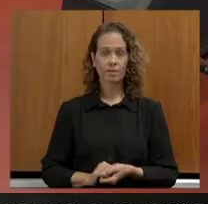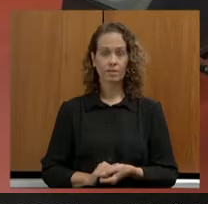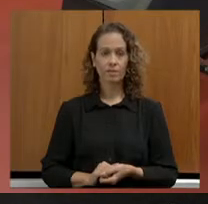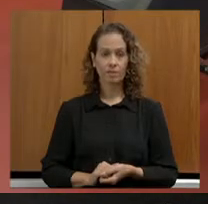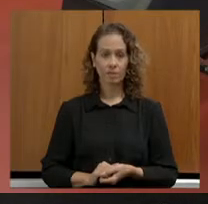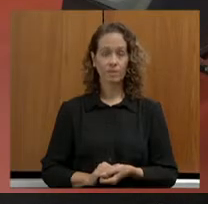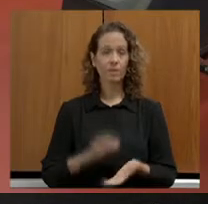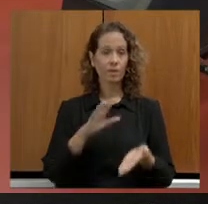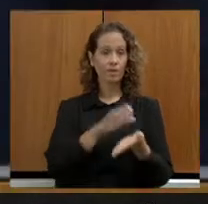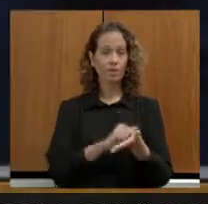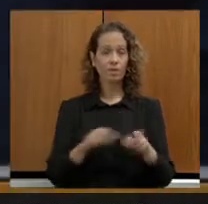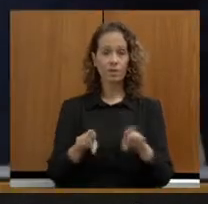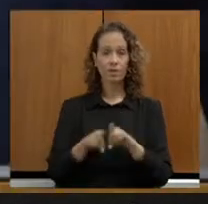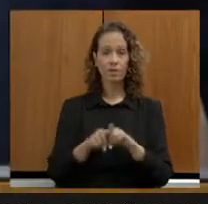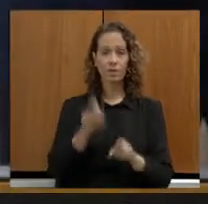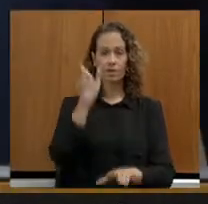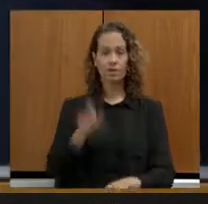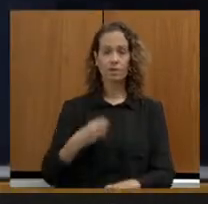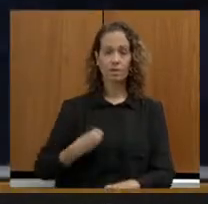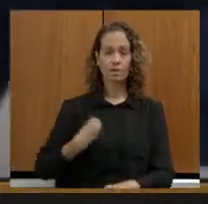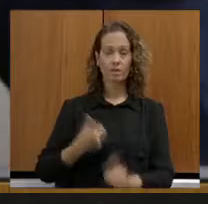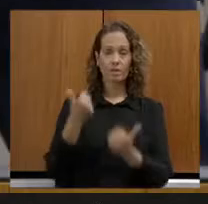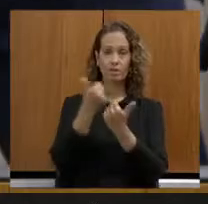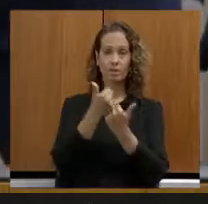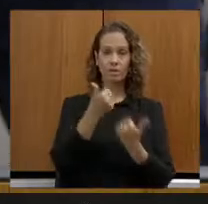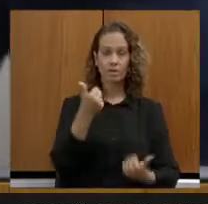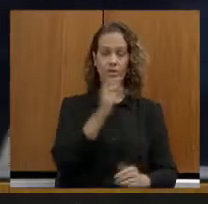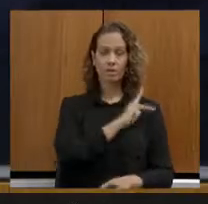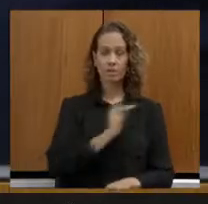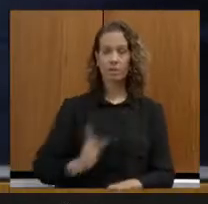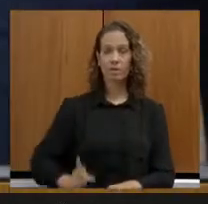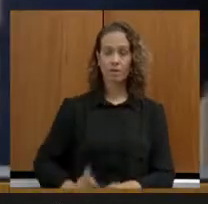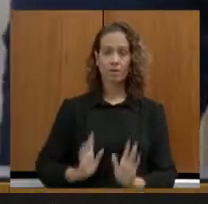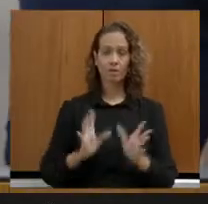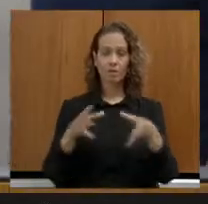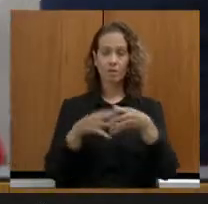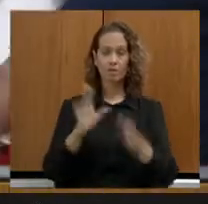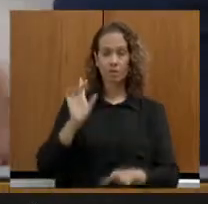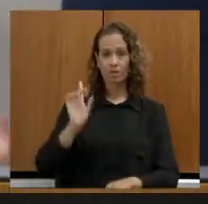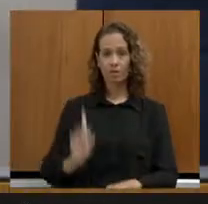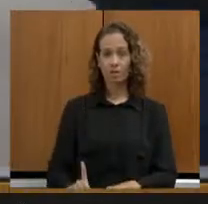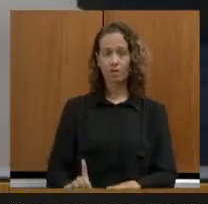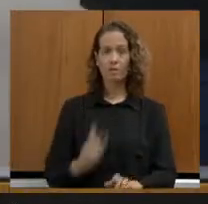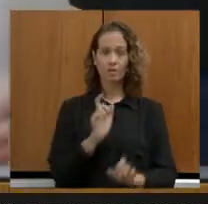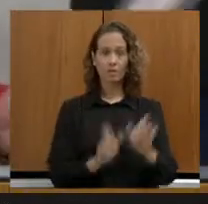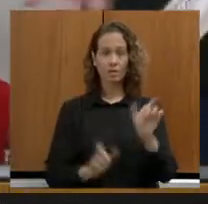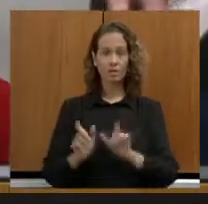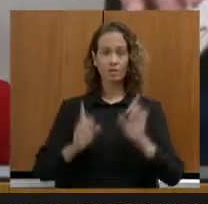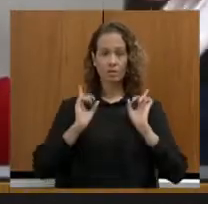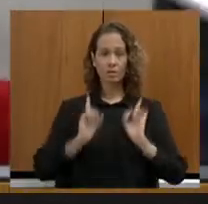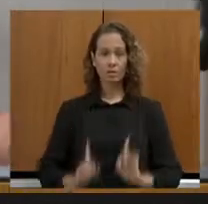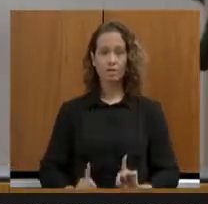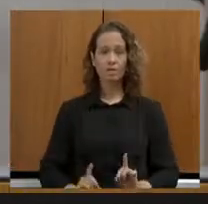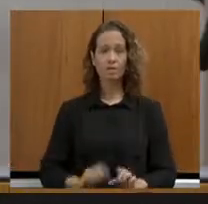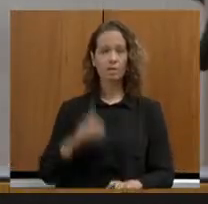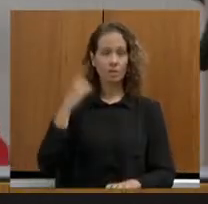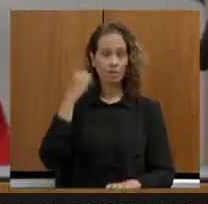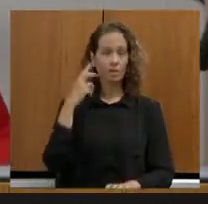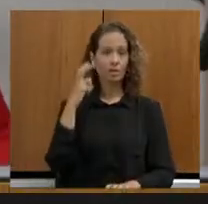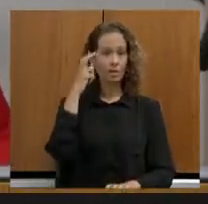registo também a presença do vice-presidente da comissão de defesa dos direitos da pessoa com deficiência Deputado Zé